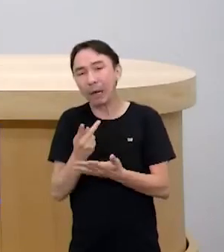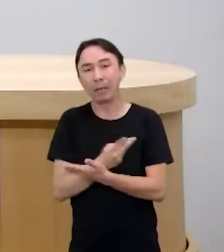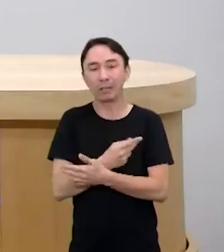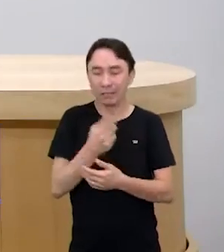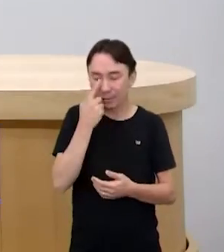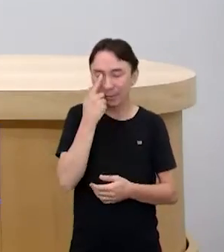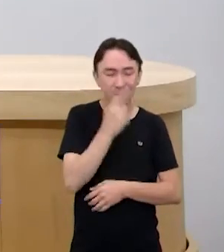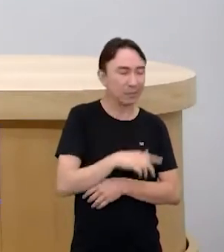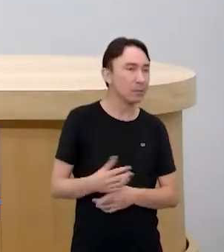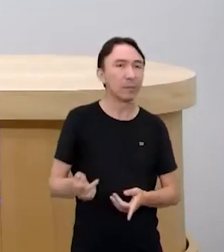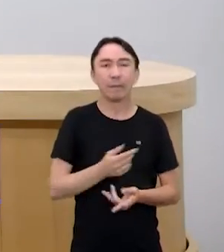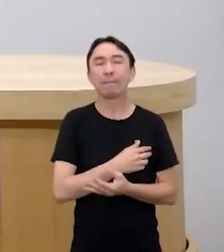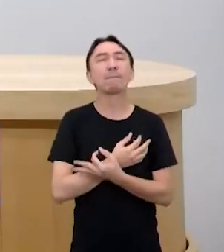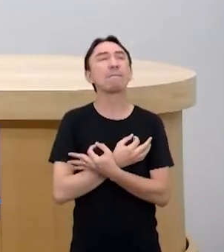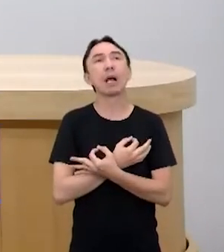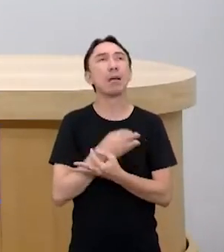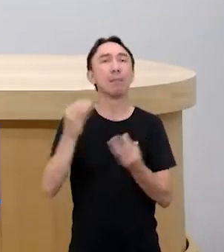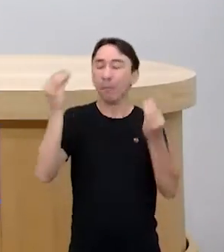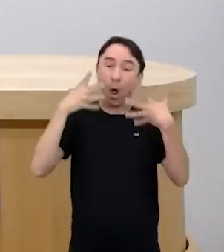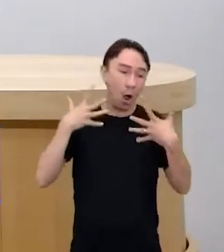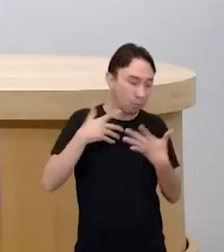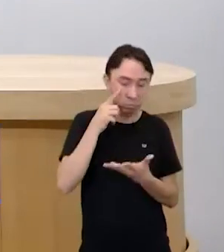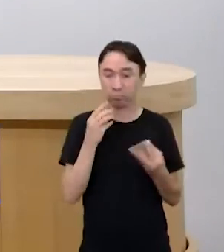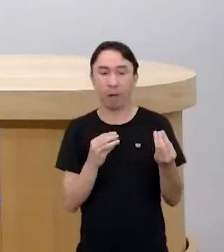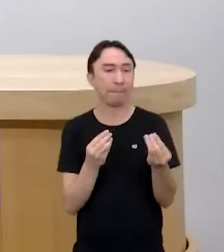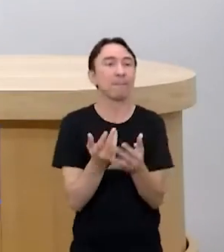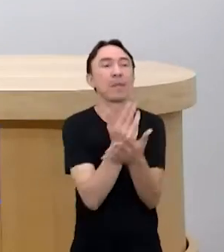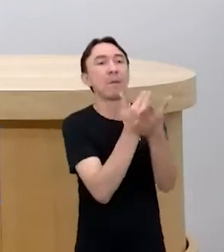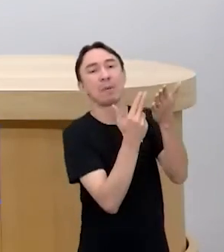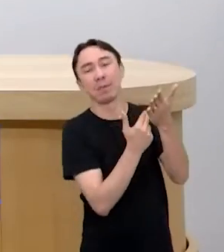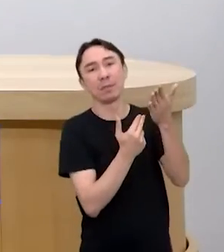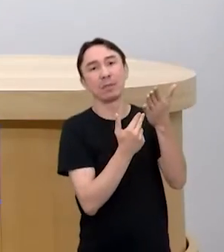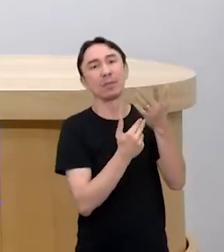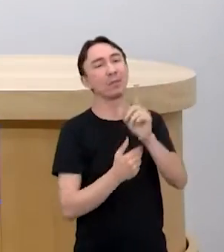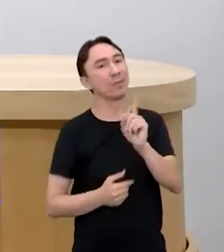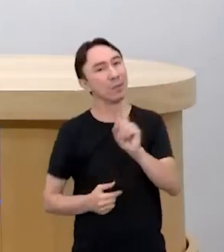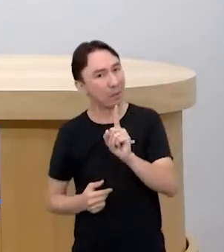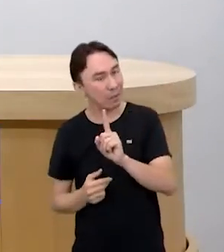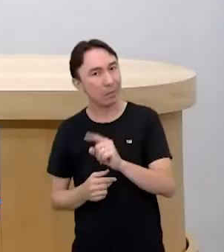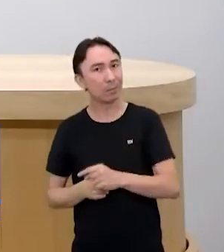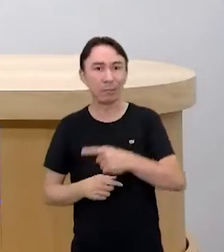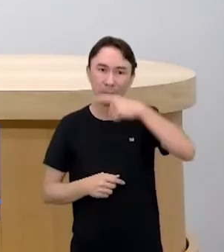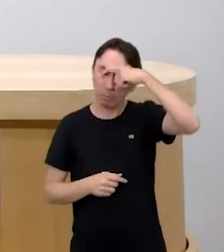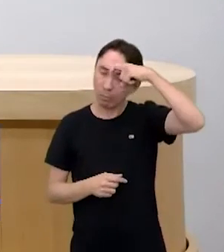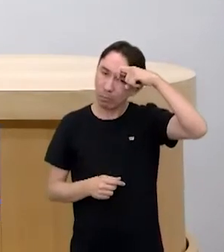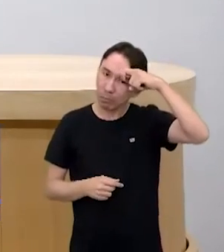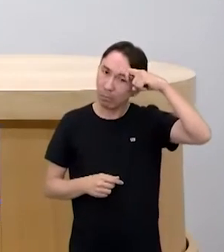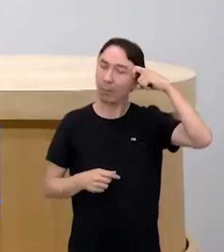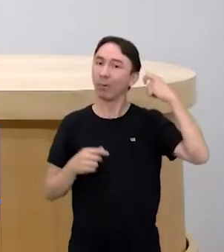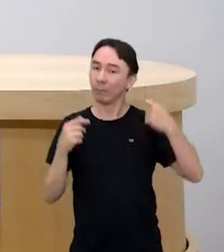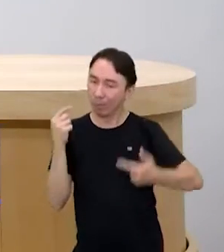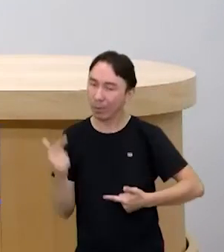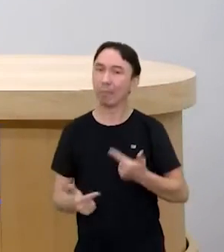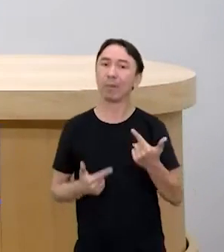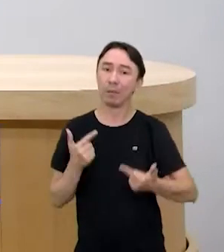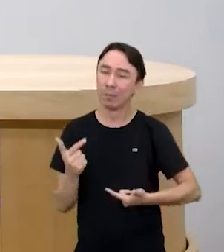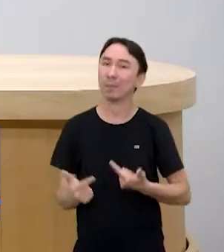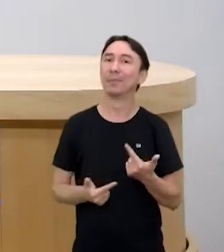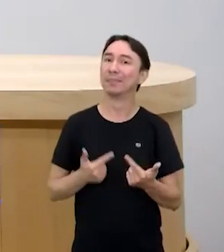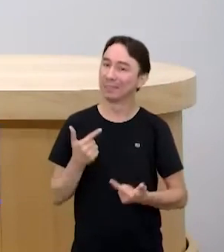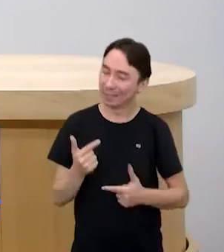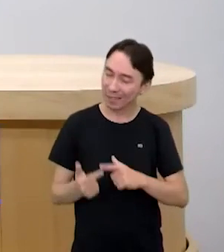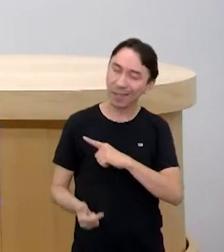cara foi iluminado e ele consegue fazer as obras dele. Não, tem muito suor no meio da produção artística. Enfim, e outra característica